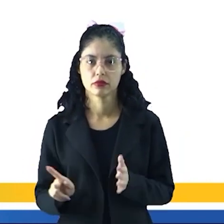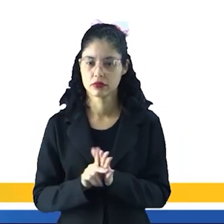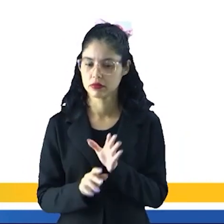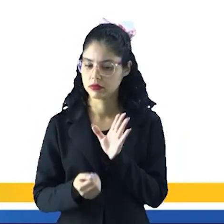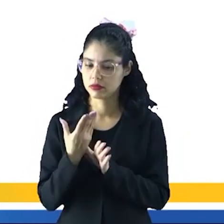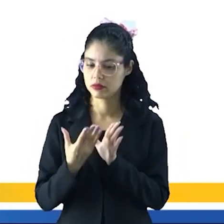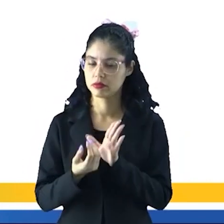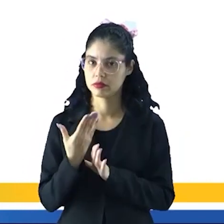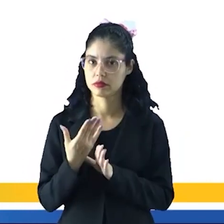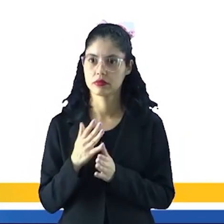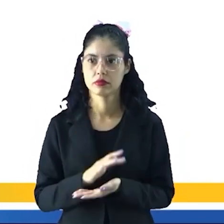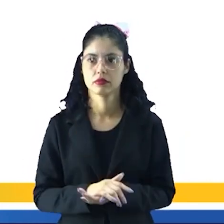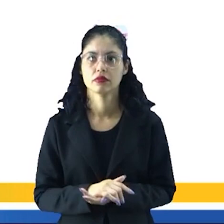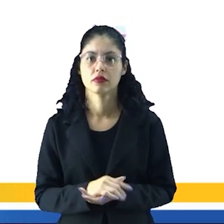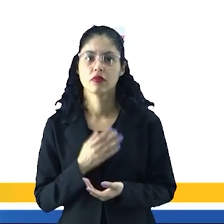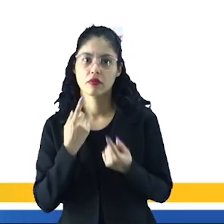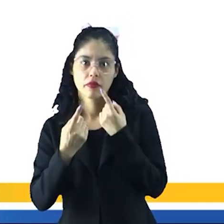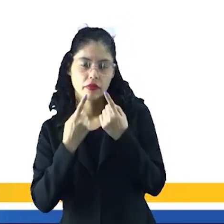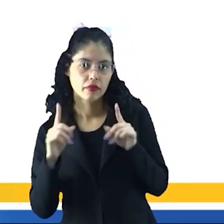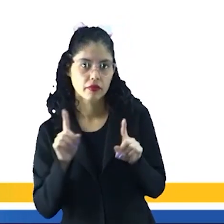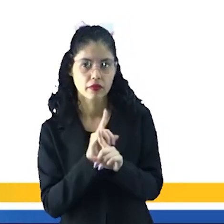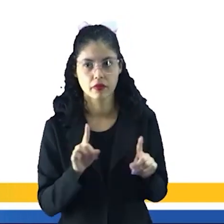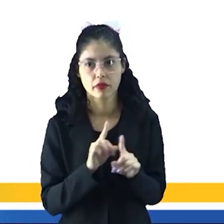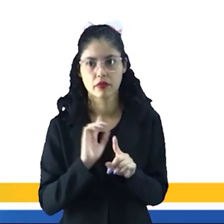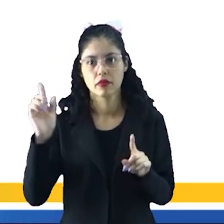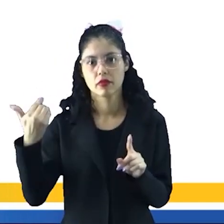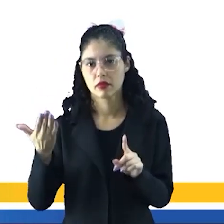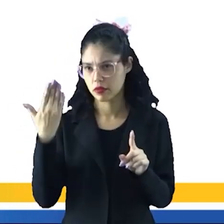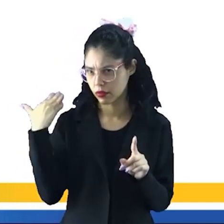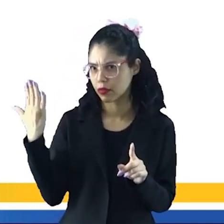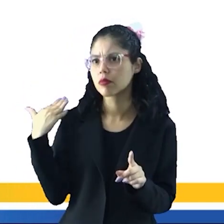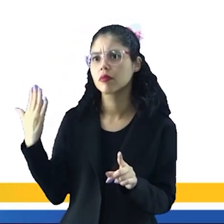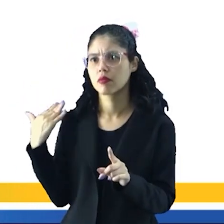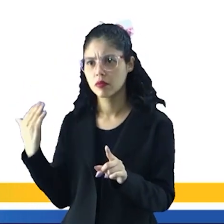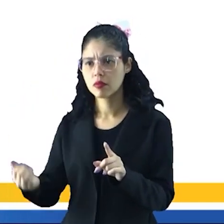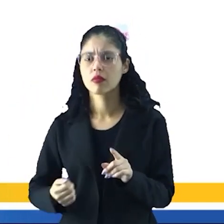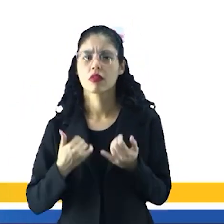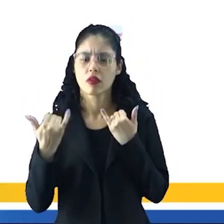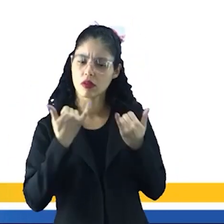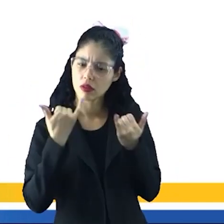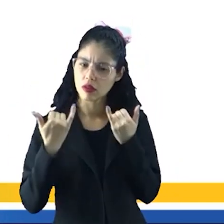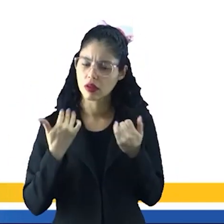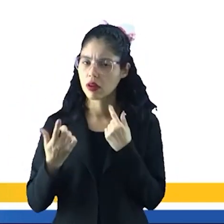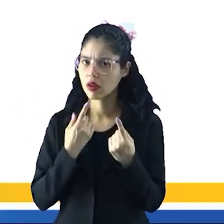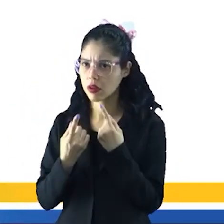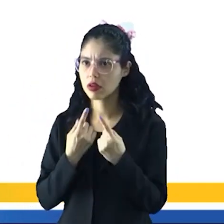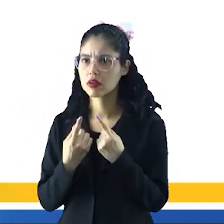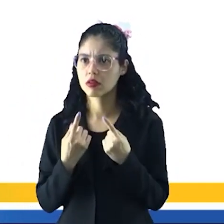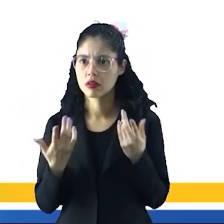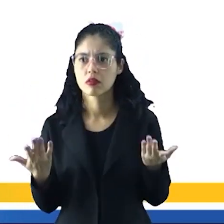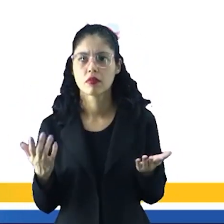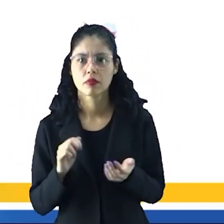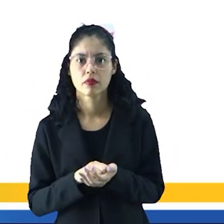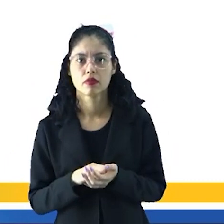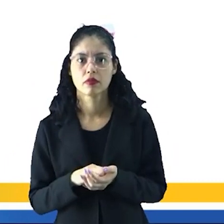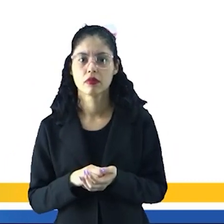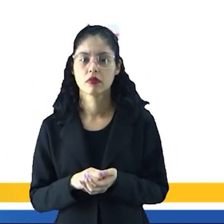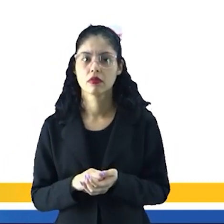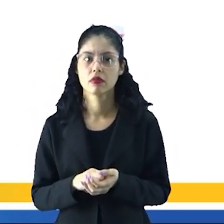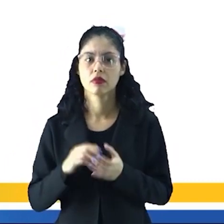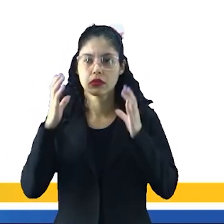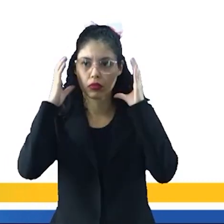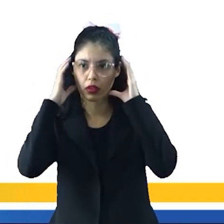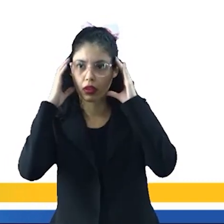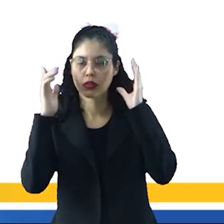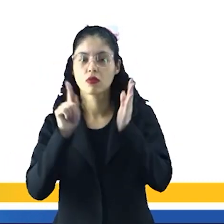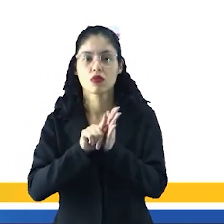produção de meio de comunicação em massa. Naquela época, os programas de comunicação em massa eram a rádio